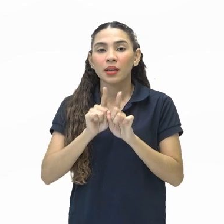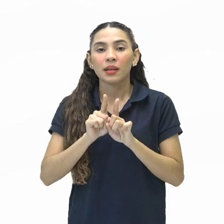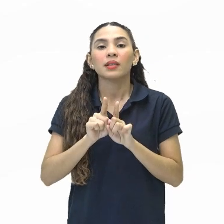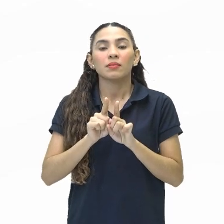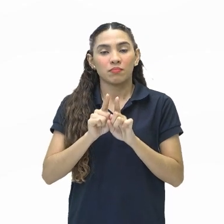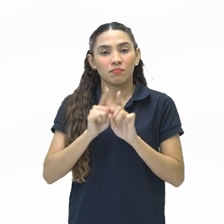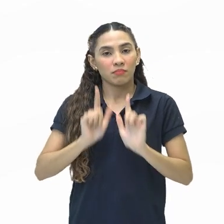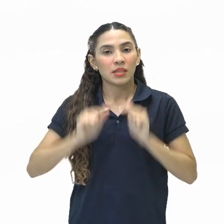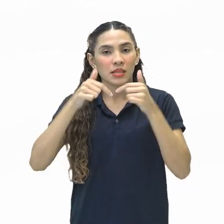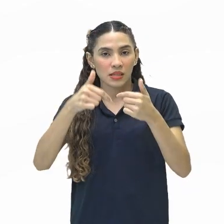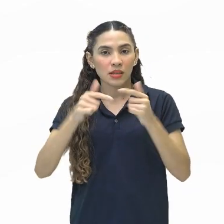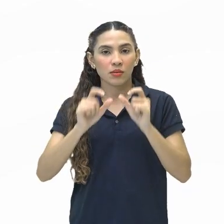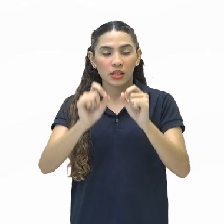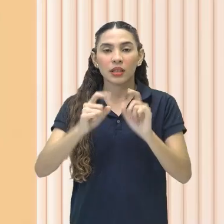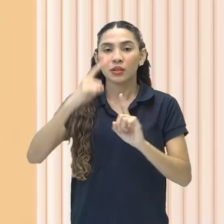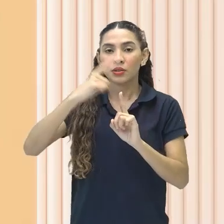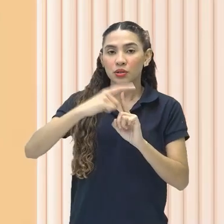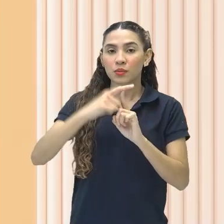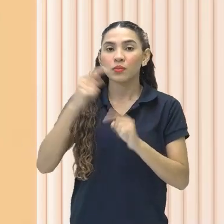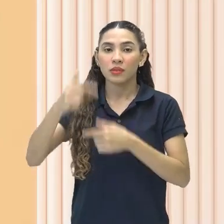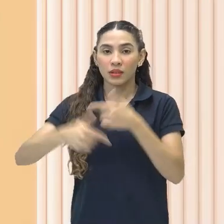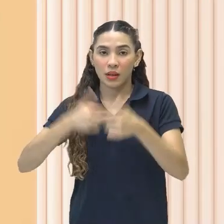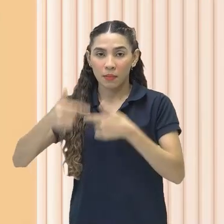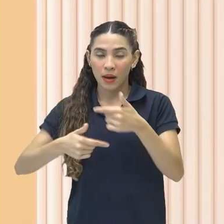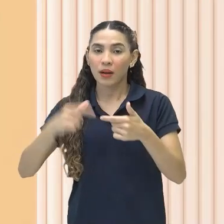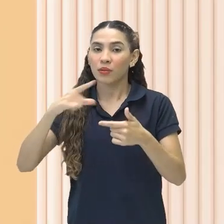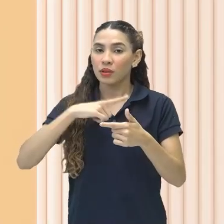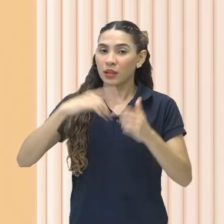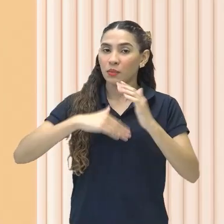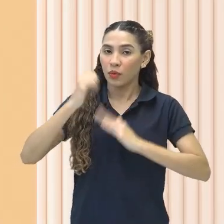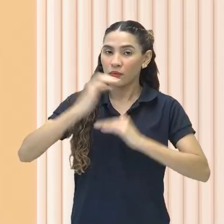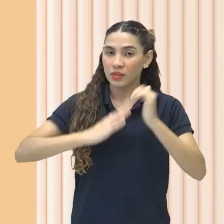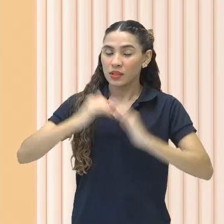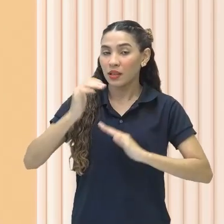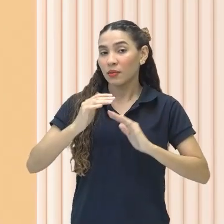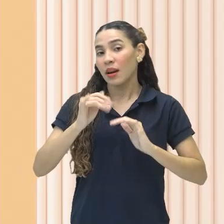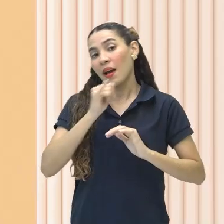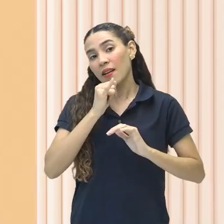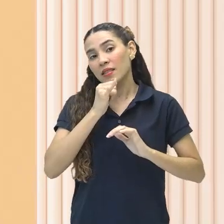para exercer um determinado tipo de trabalho, né, para ter uma profissão.